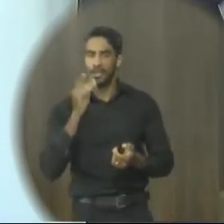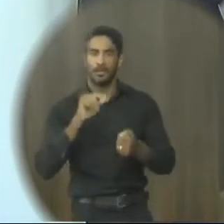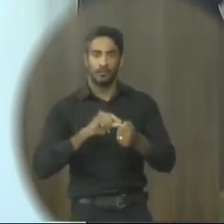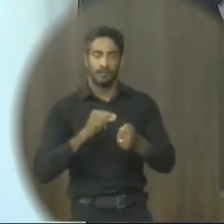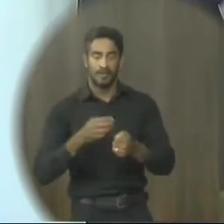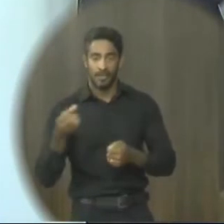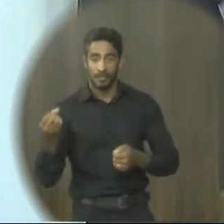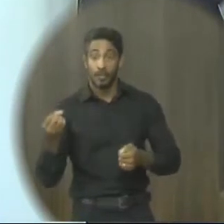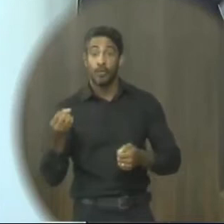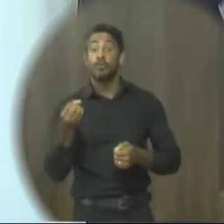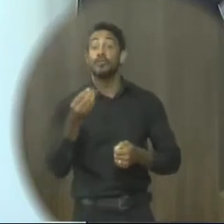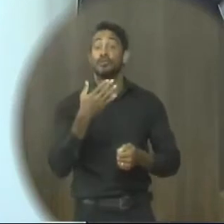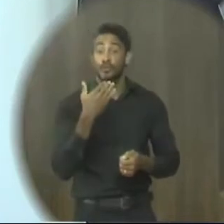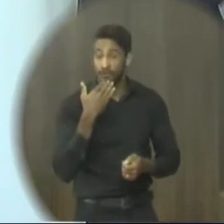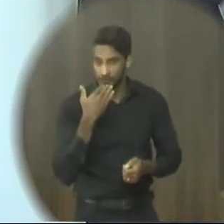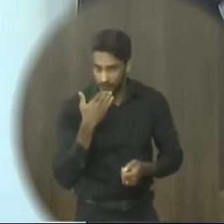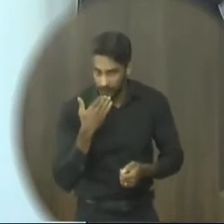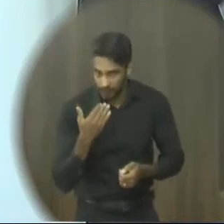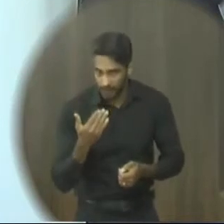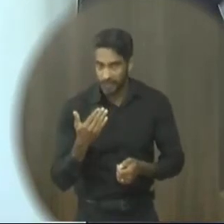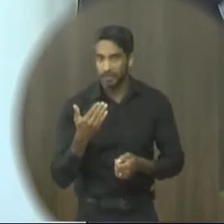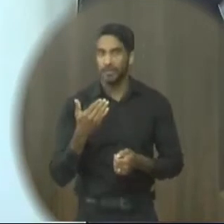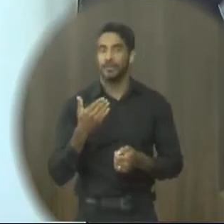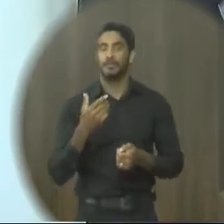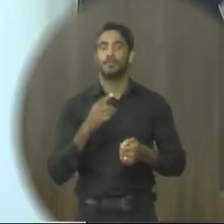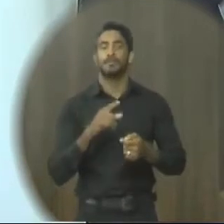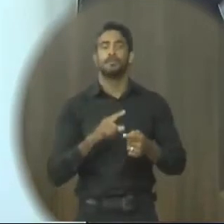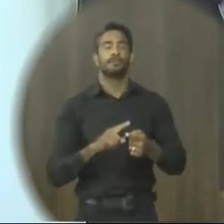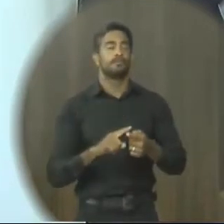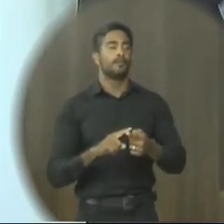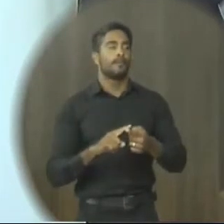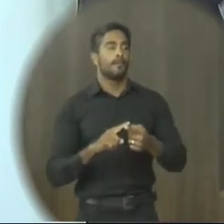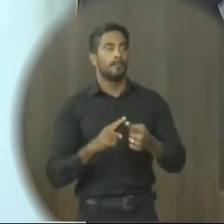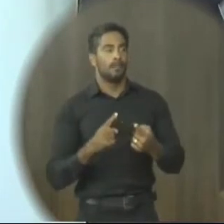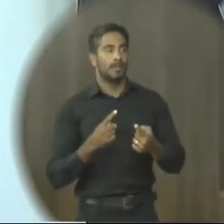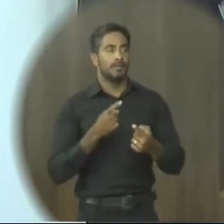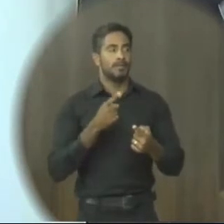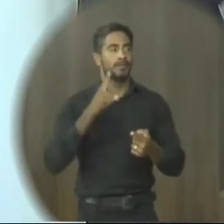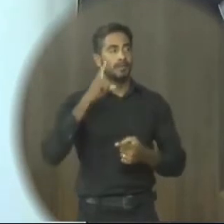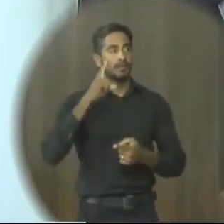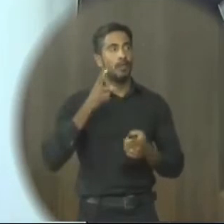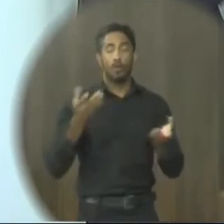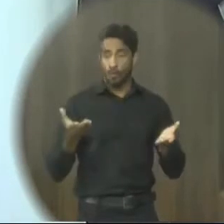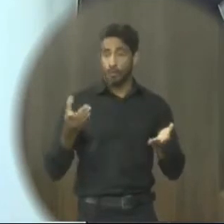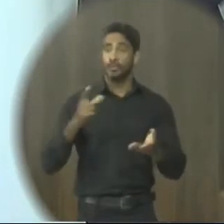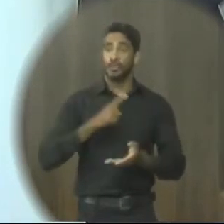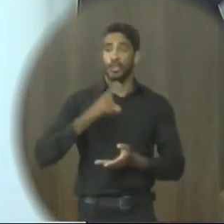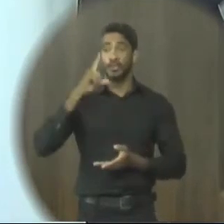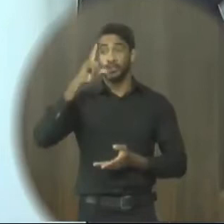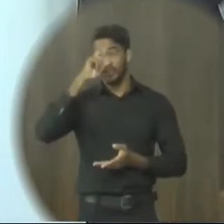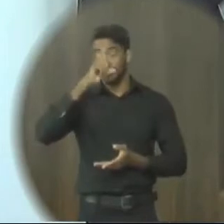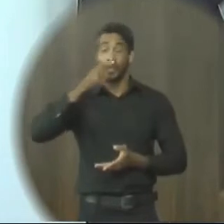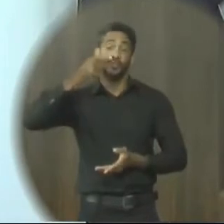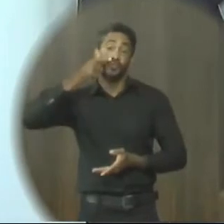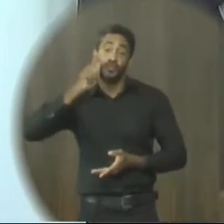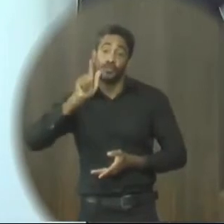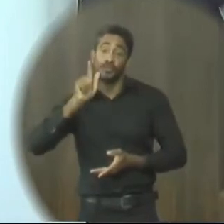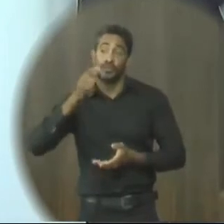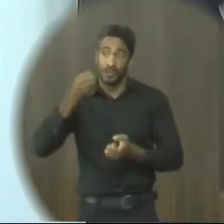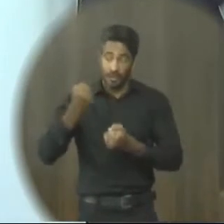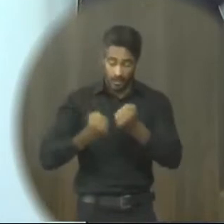uma nova licitação, mas a gente tem uma licitação vigente. É igual eu falei, hoje a gente tem dificuldade de conseguir máquinas na